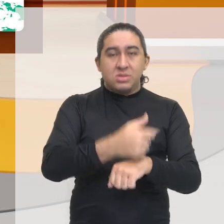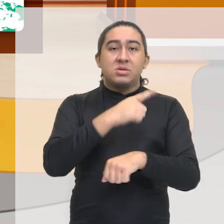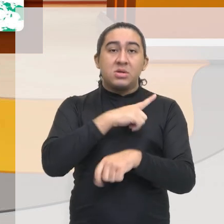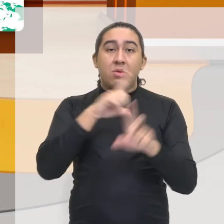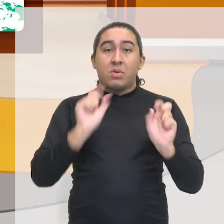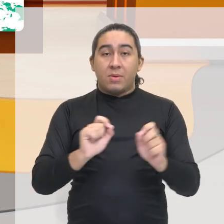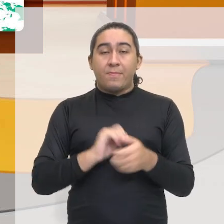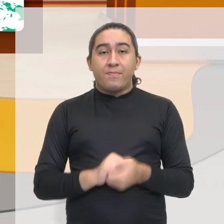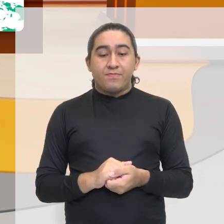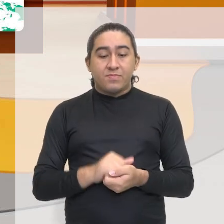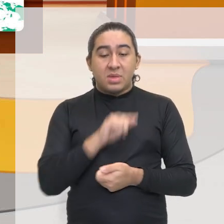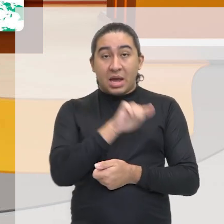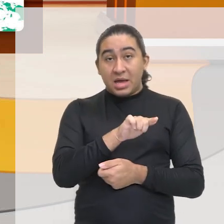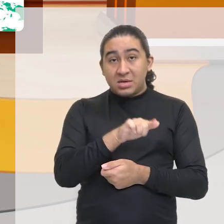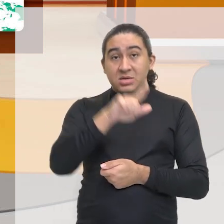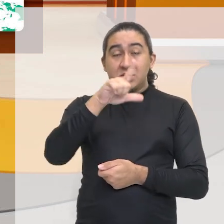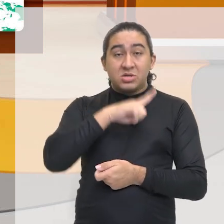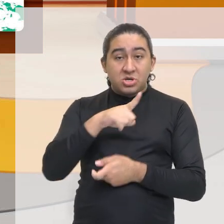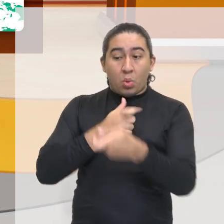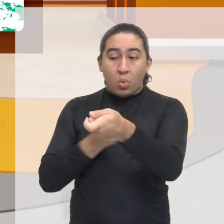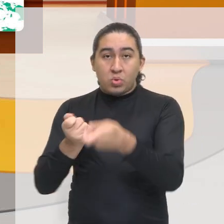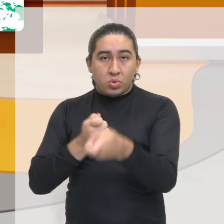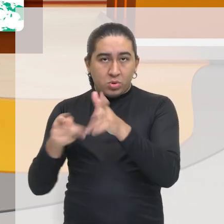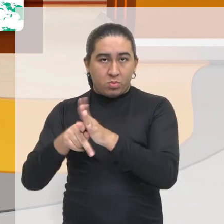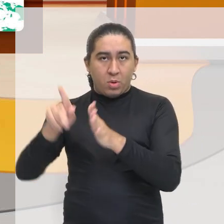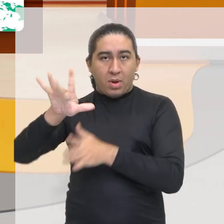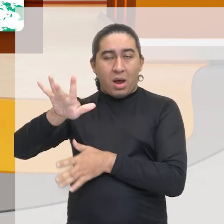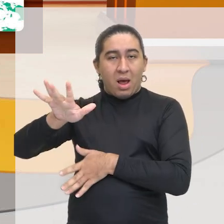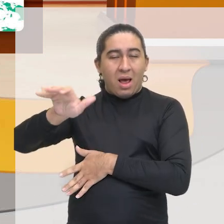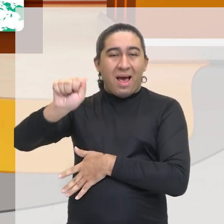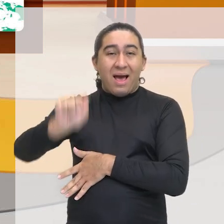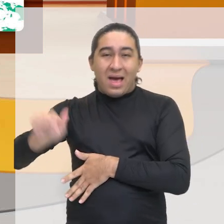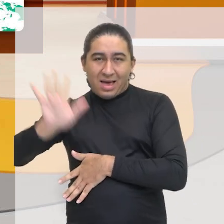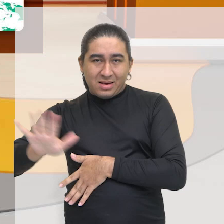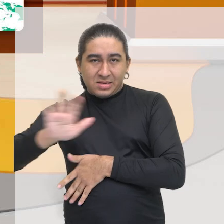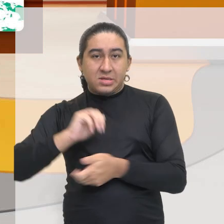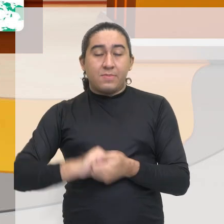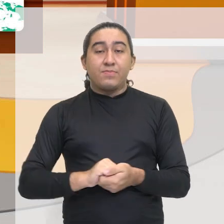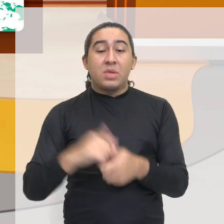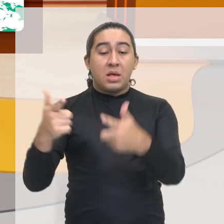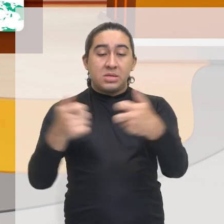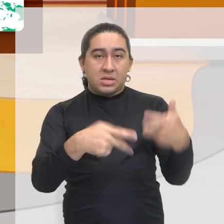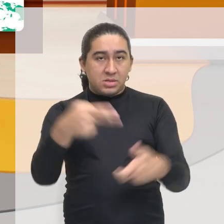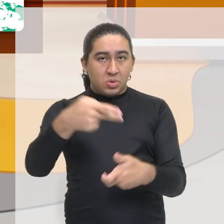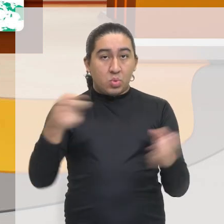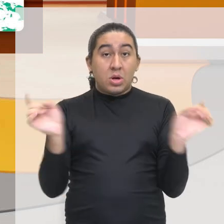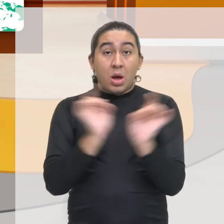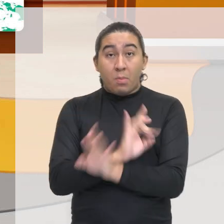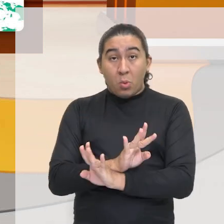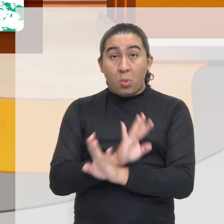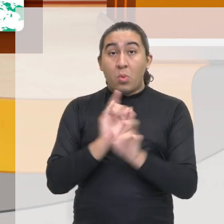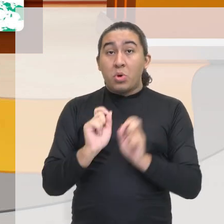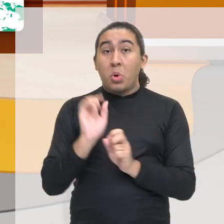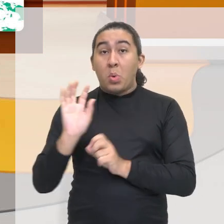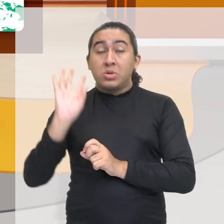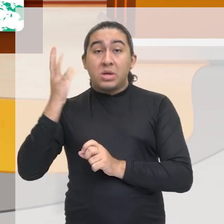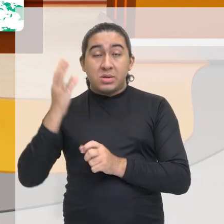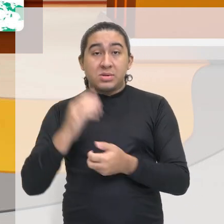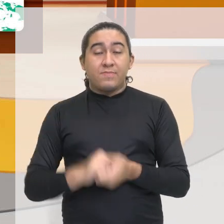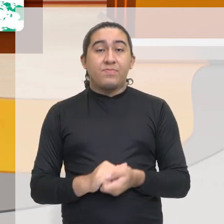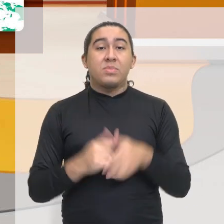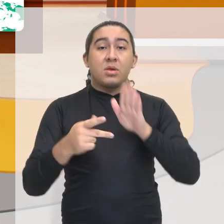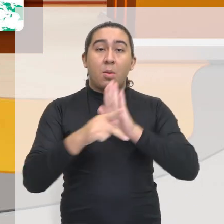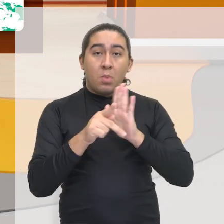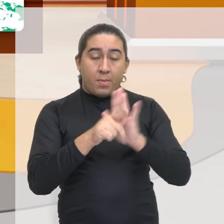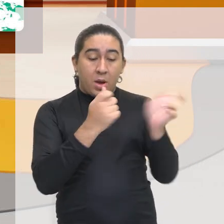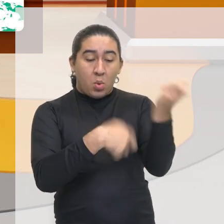que tinham colônias no continente asiático. Então, quando acaba a Segunda Guerra Mundial, o que vai acontecer? As economias